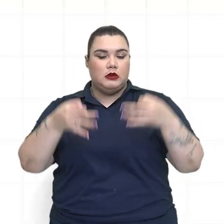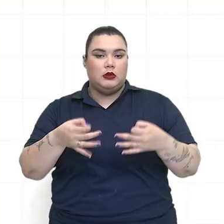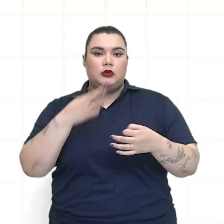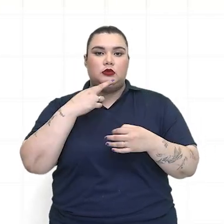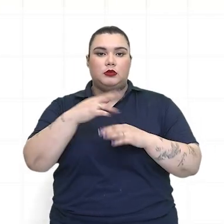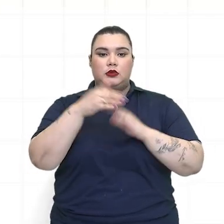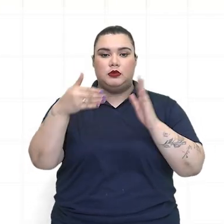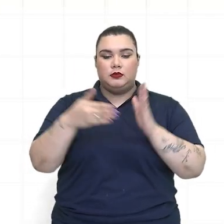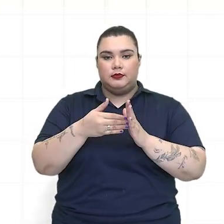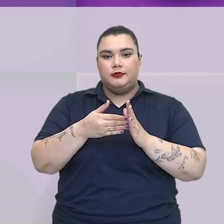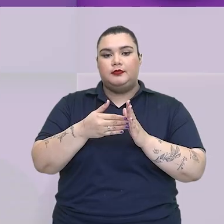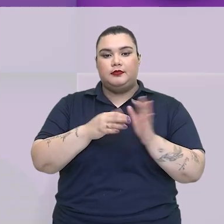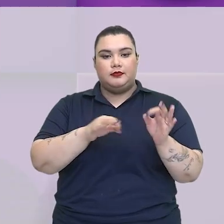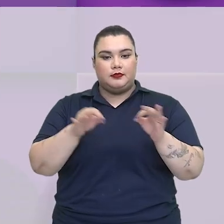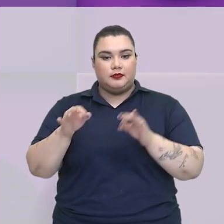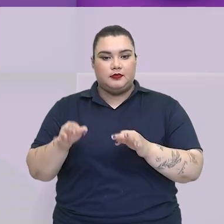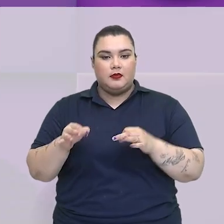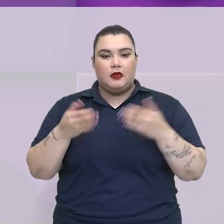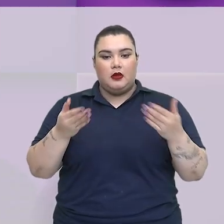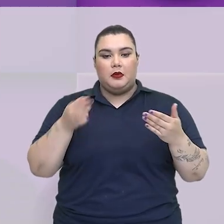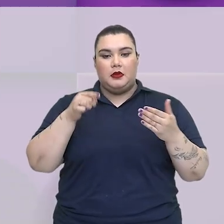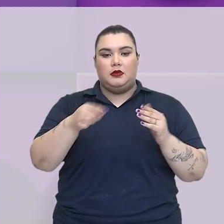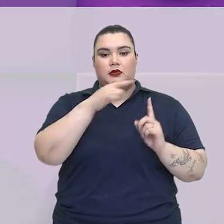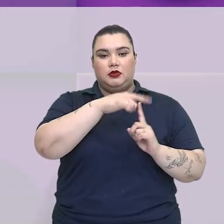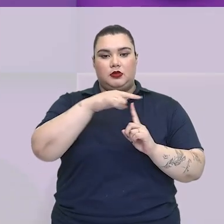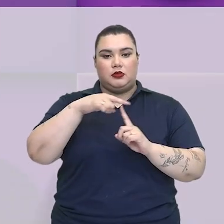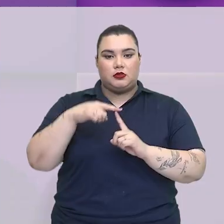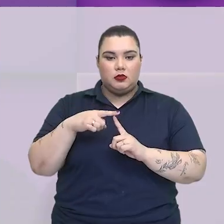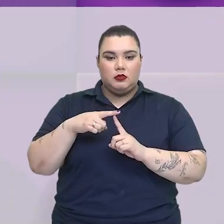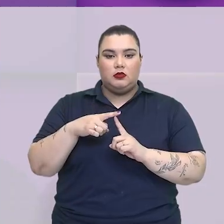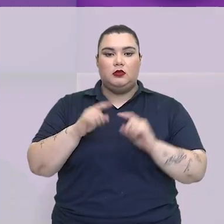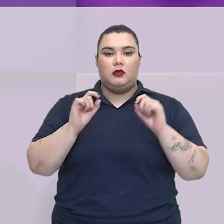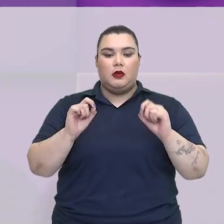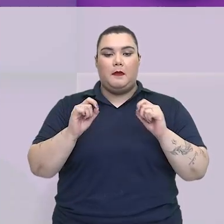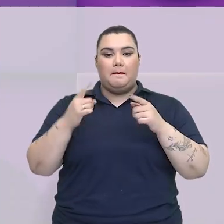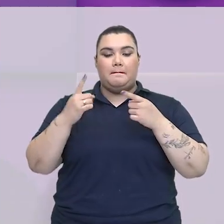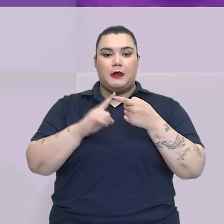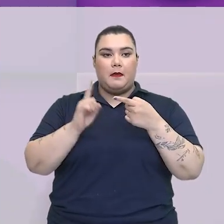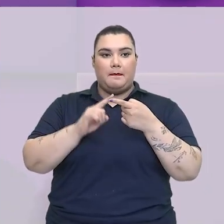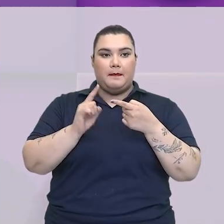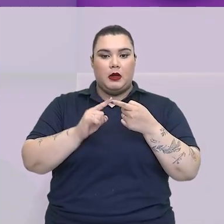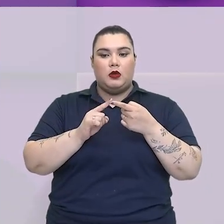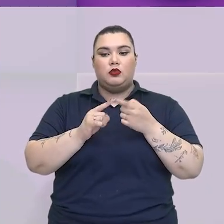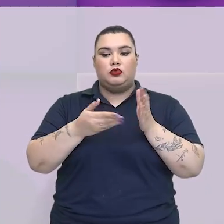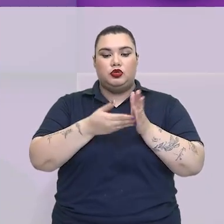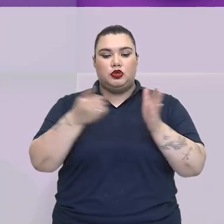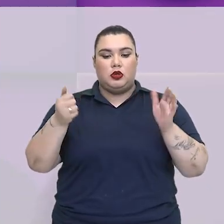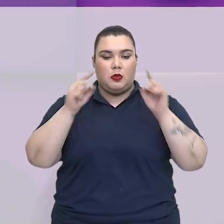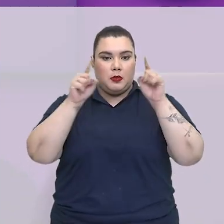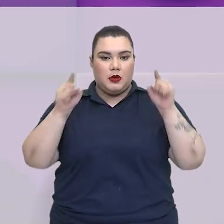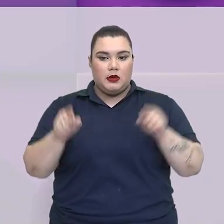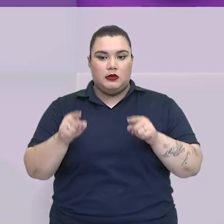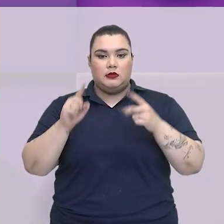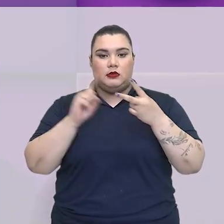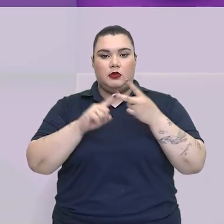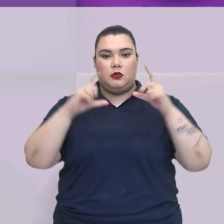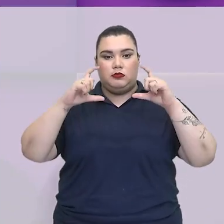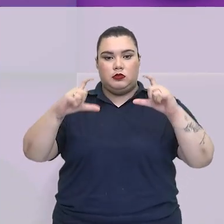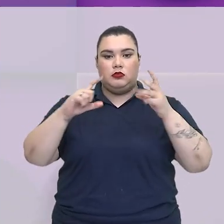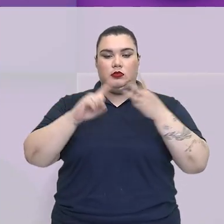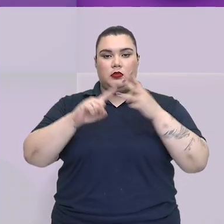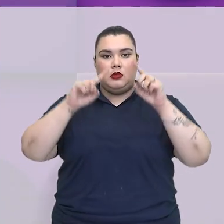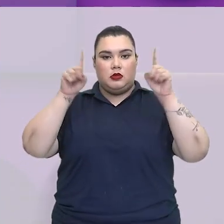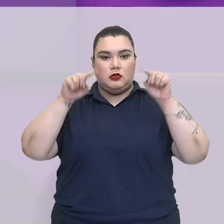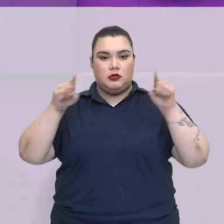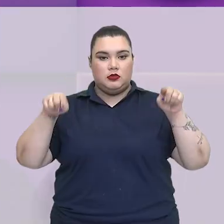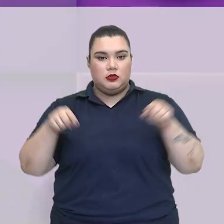incorreta. Só reforçando, nos sinais de associação, eliminamos primeiramente os parênteses, seguido dos colchetes e por último